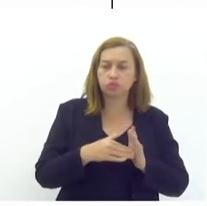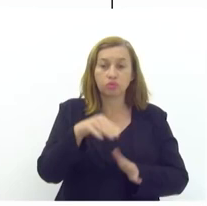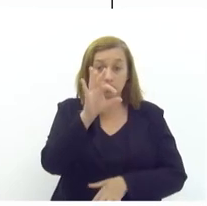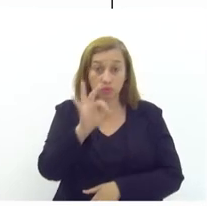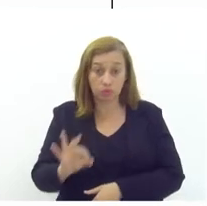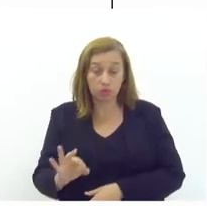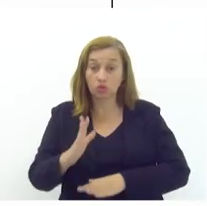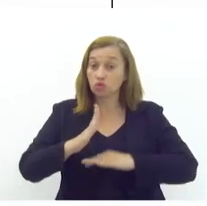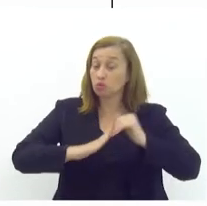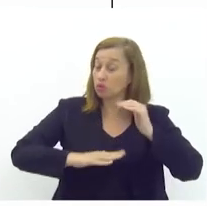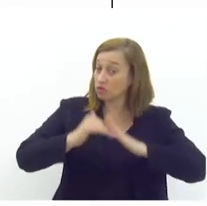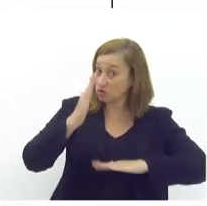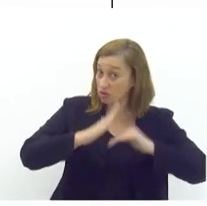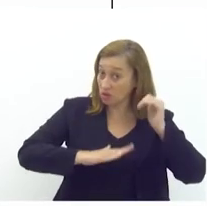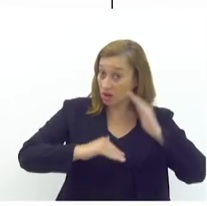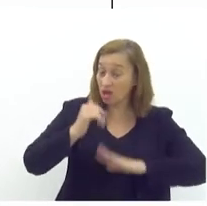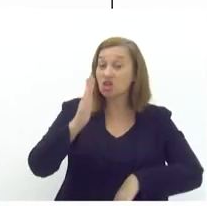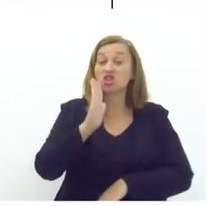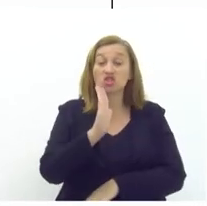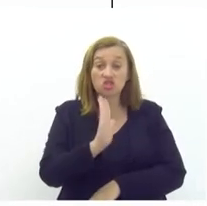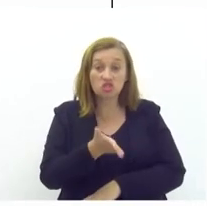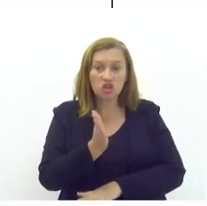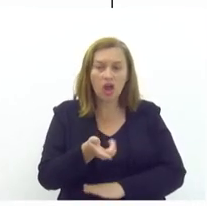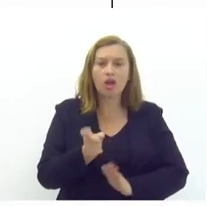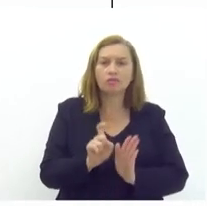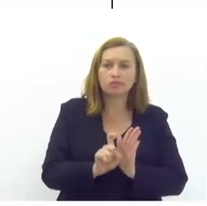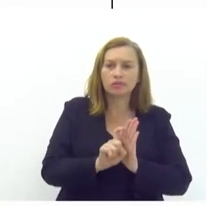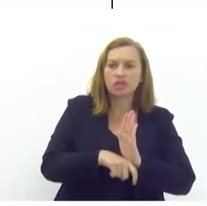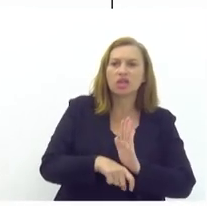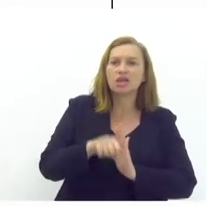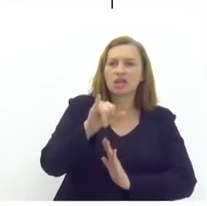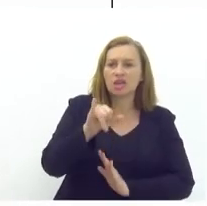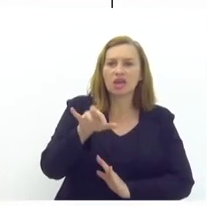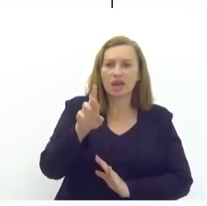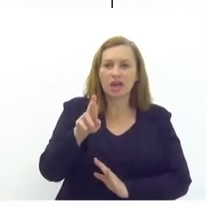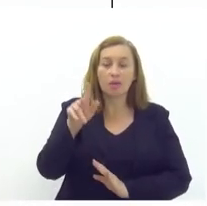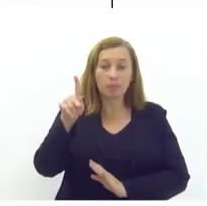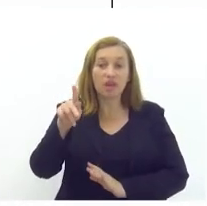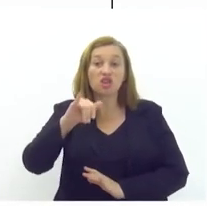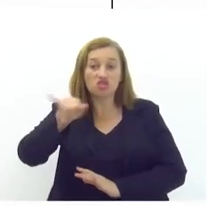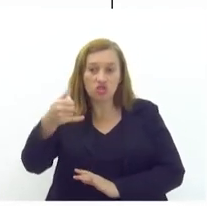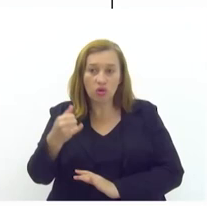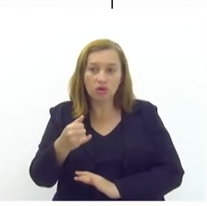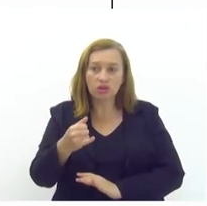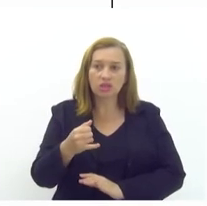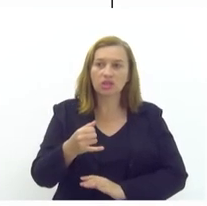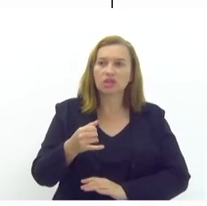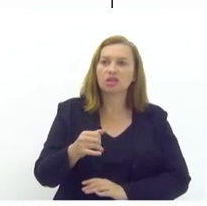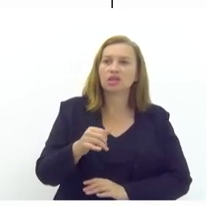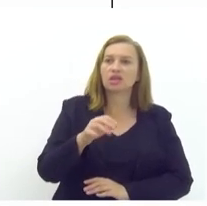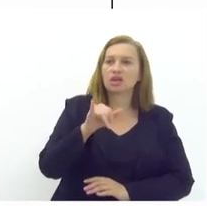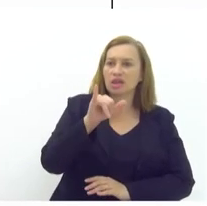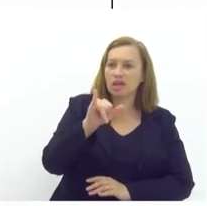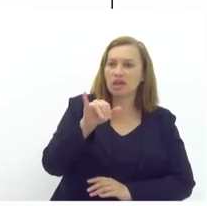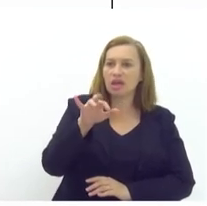liberais já é tributado pelo irpj e pela CSL